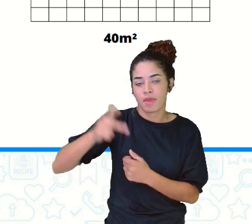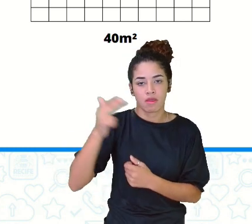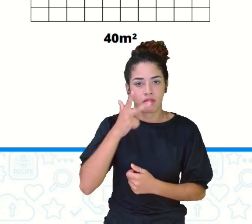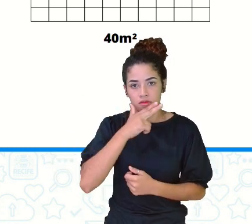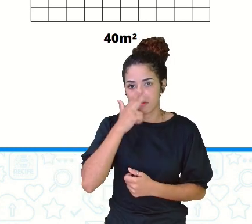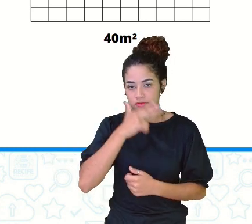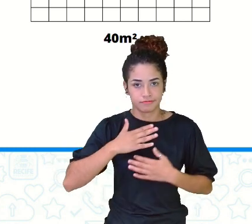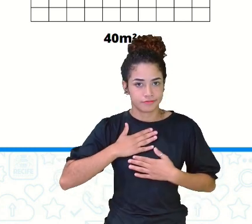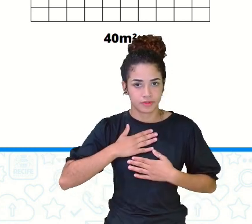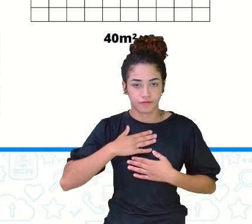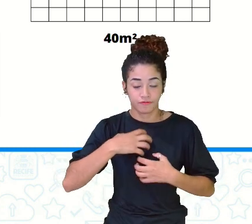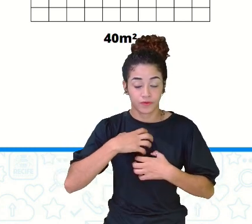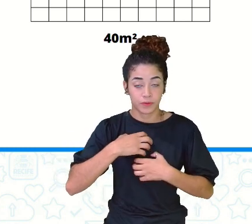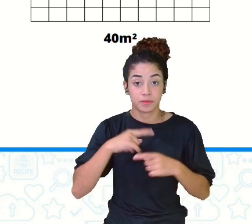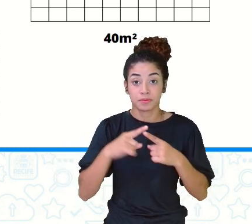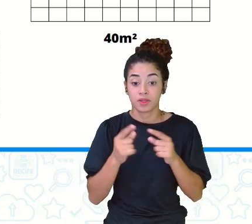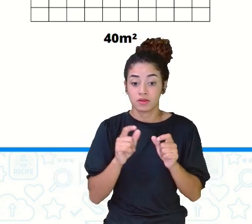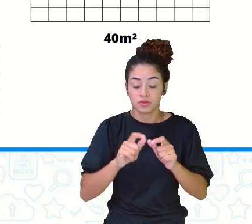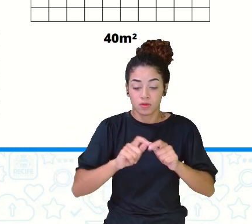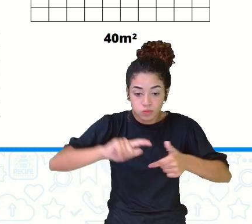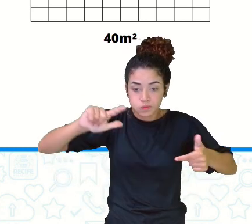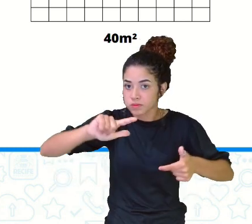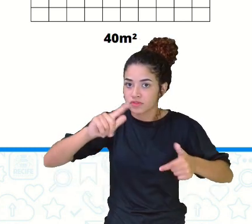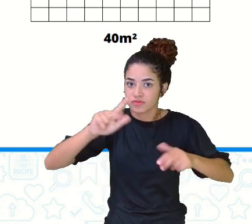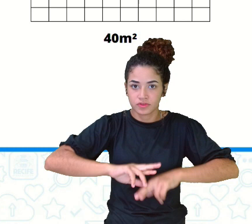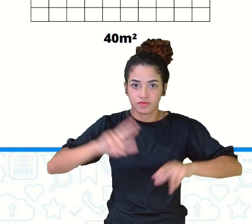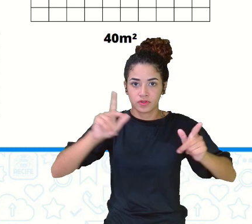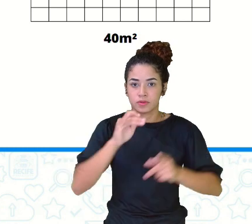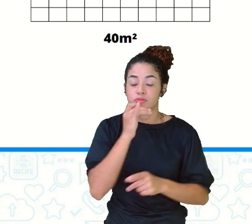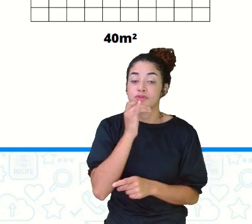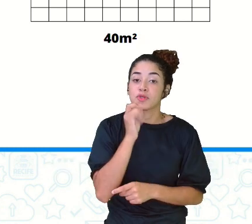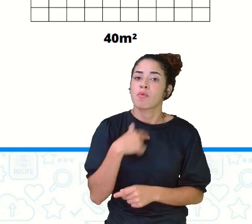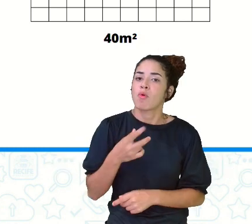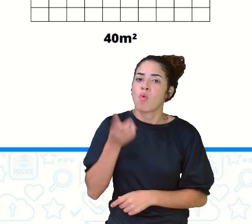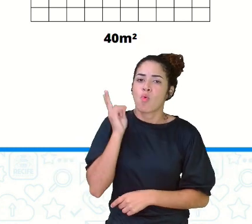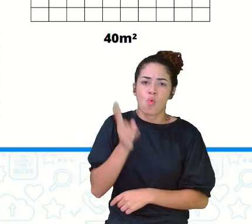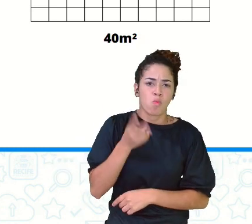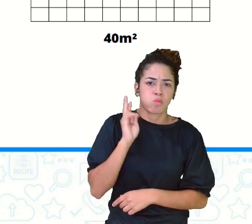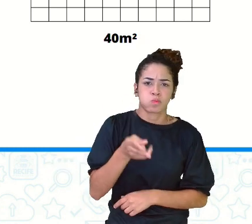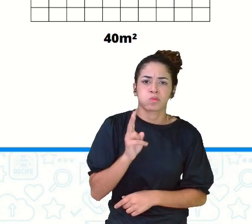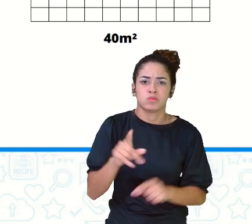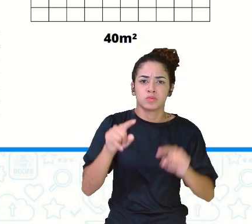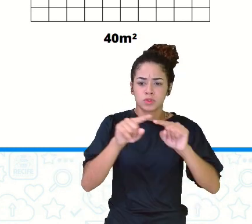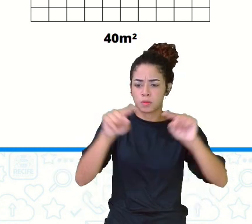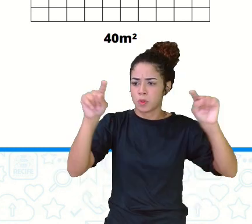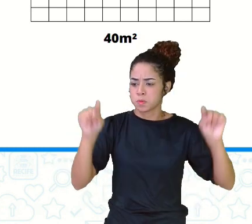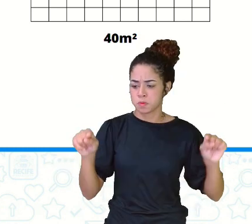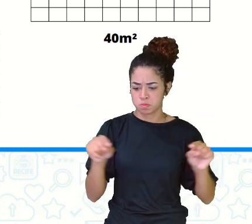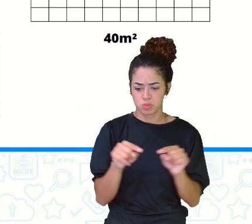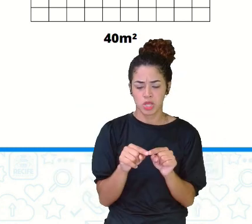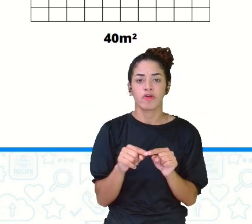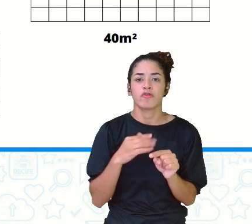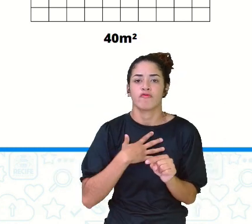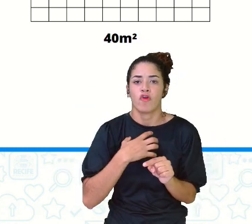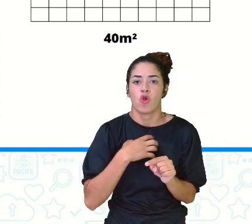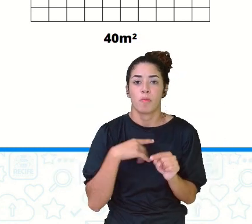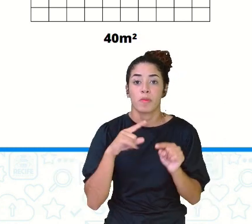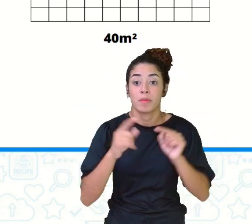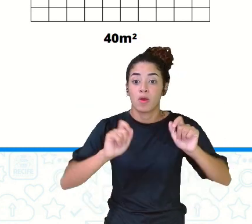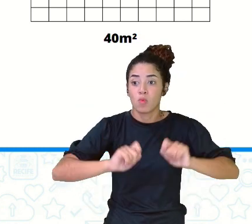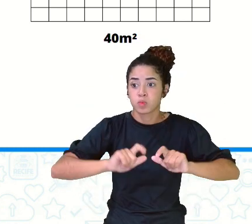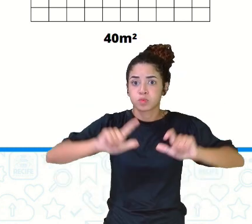forma, mas não a dimensão. Eu mantive o meu formato, mas a